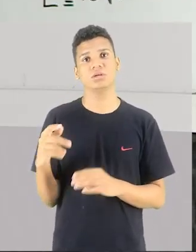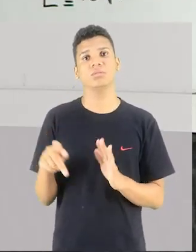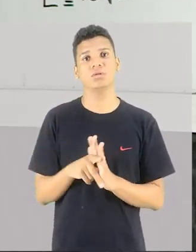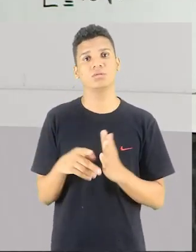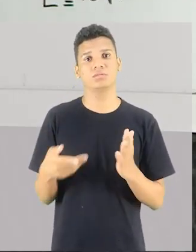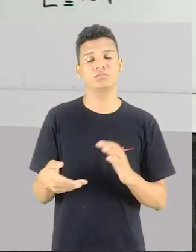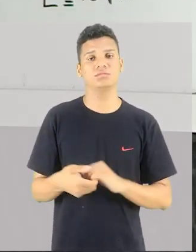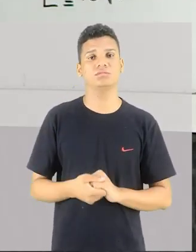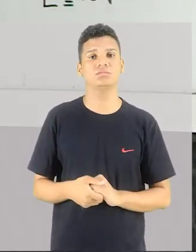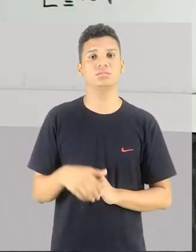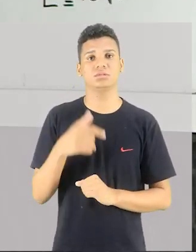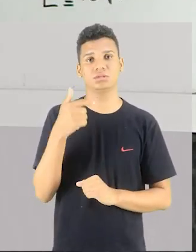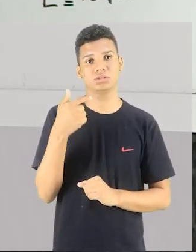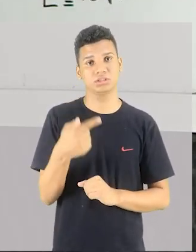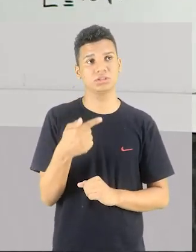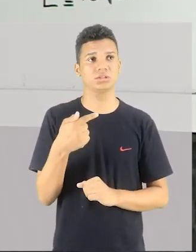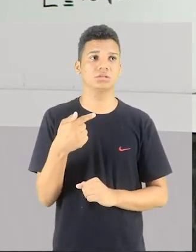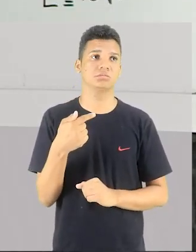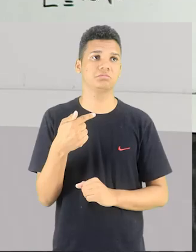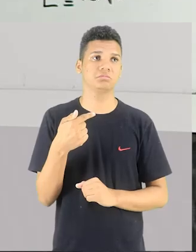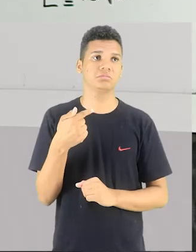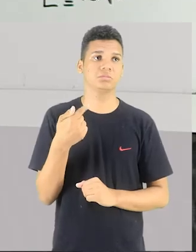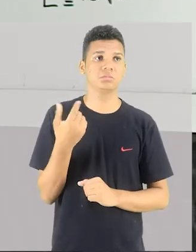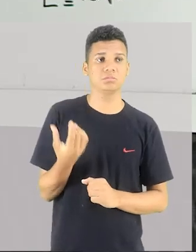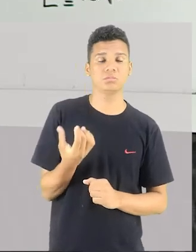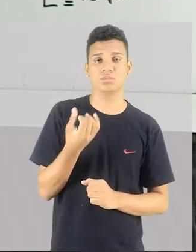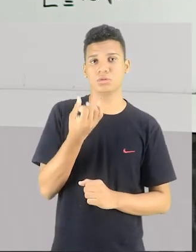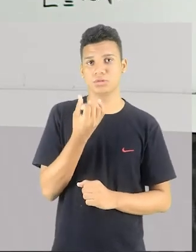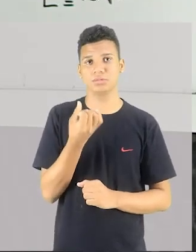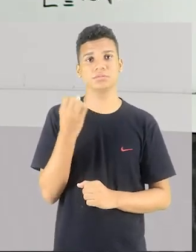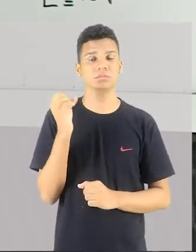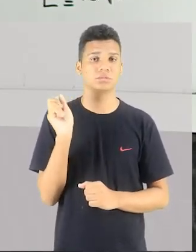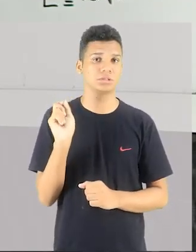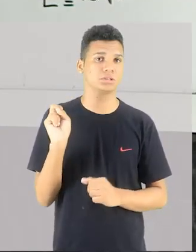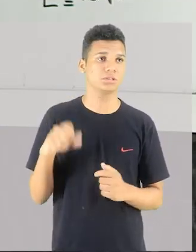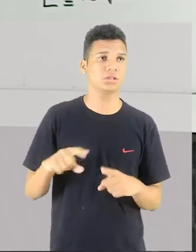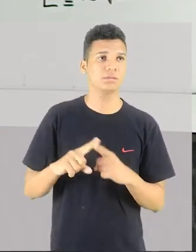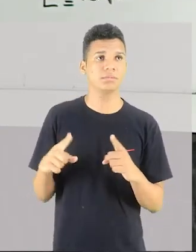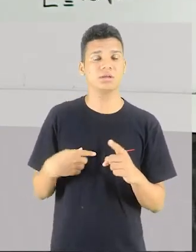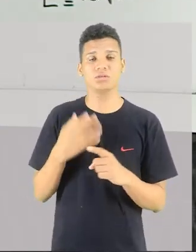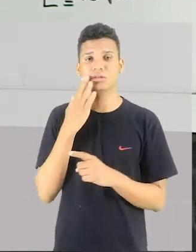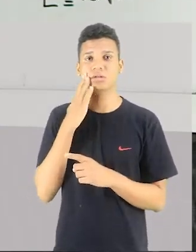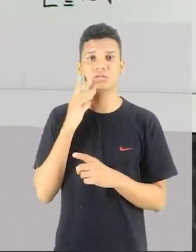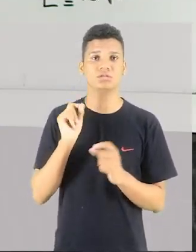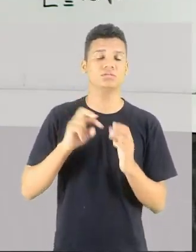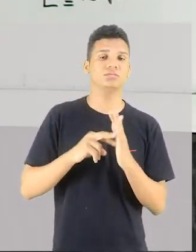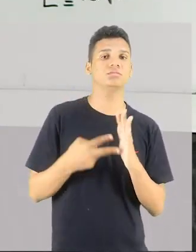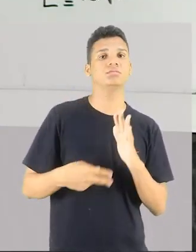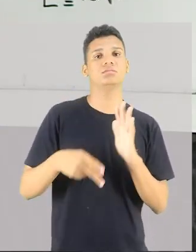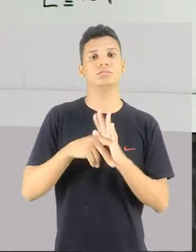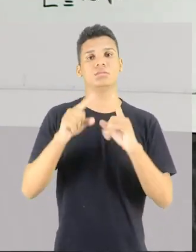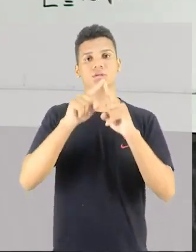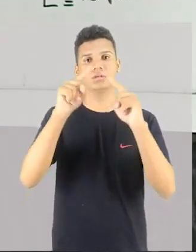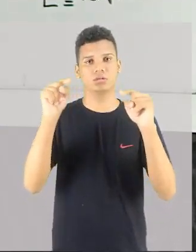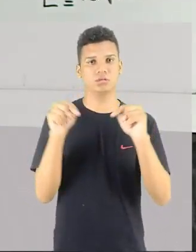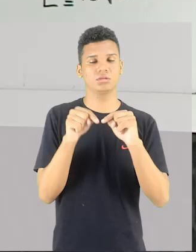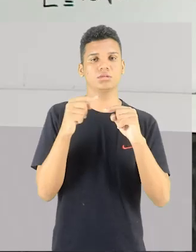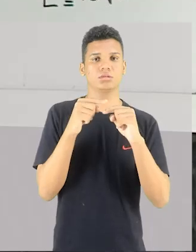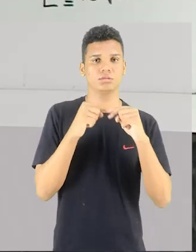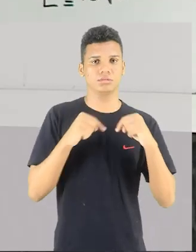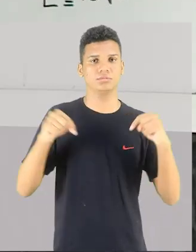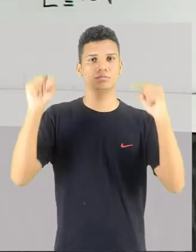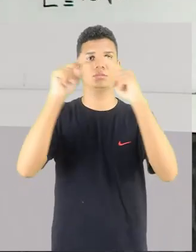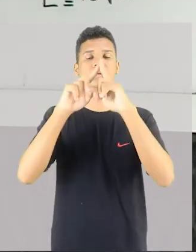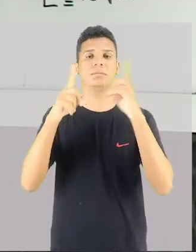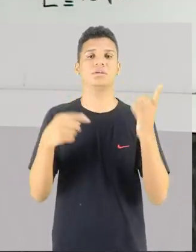ser que se 100 é suficiente Então eu preciso calcular essa área aqui que é uma coroa circular veja mais uma questão de coroa circular para